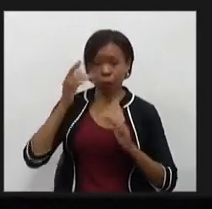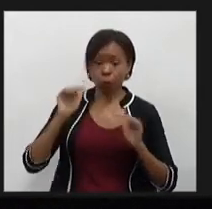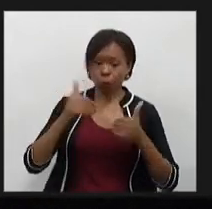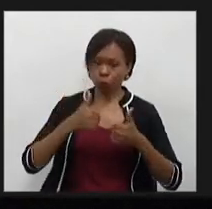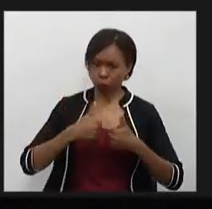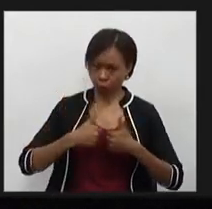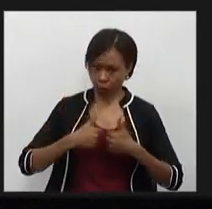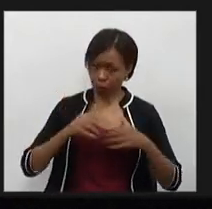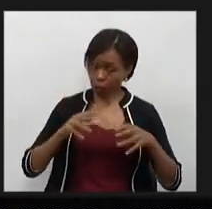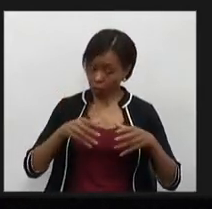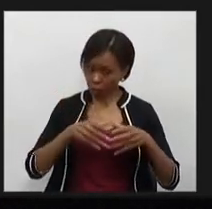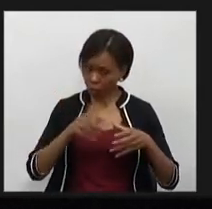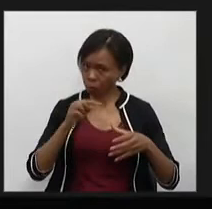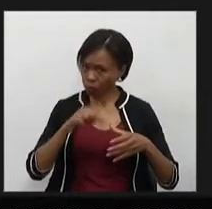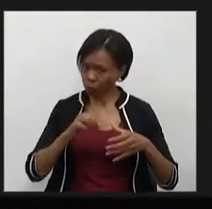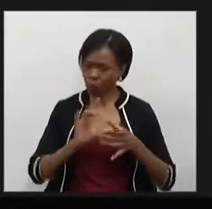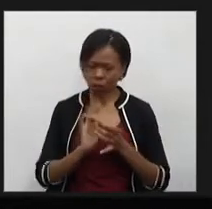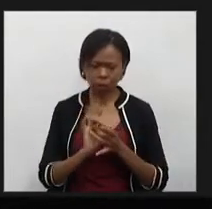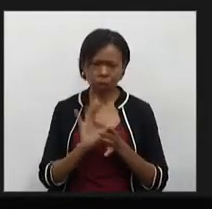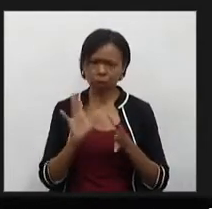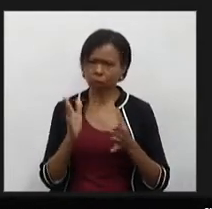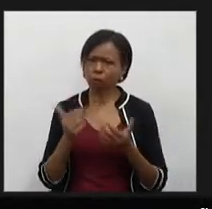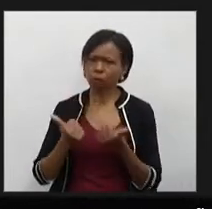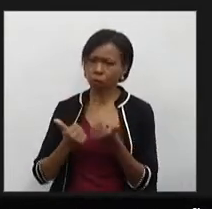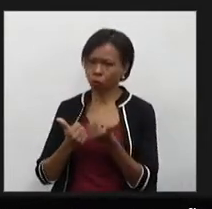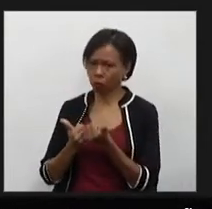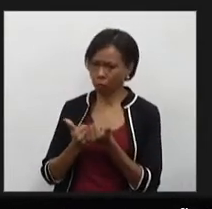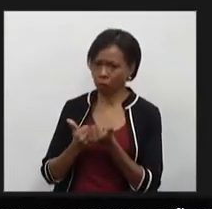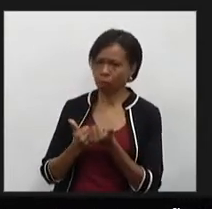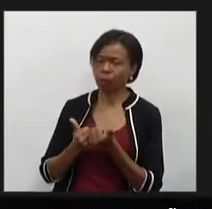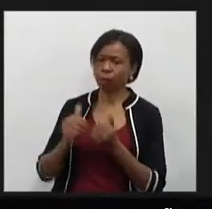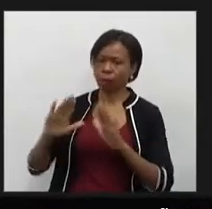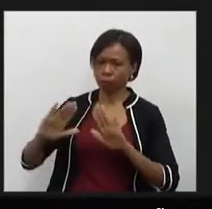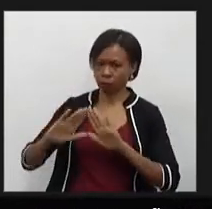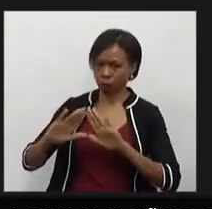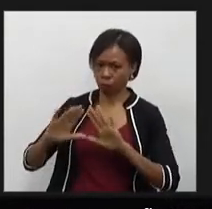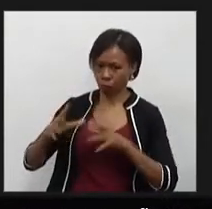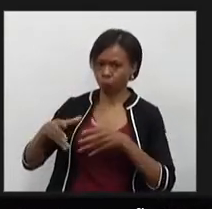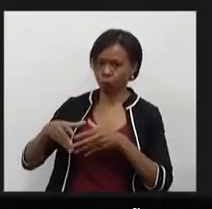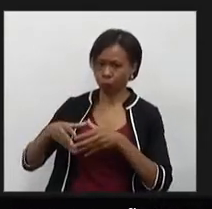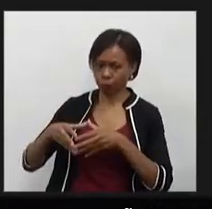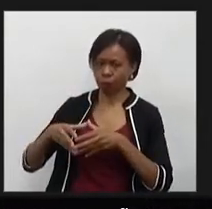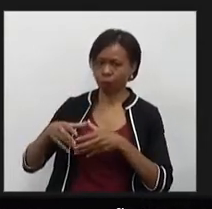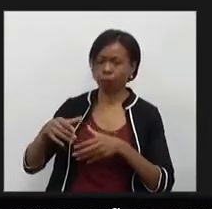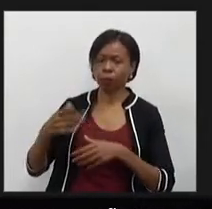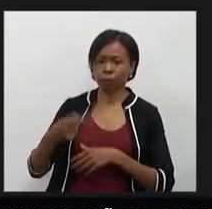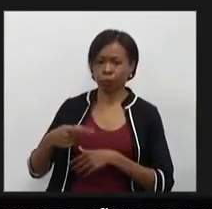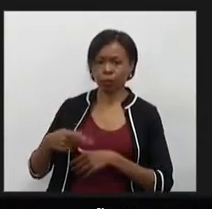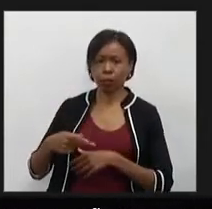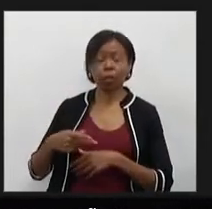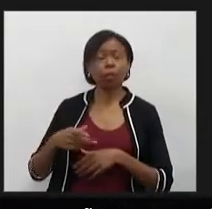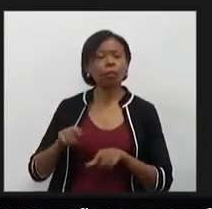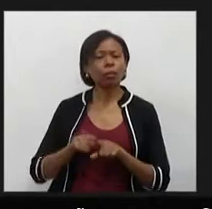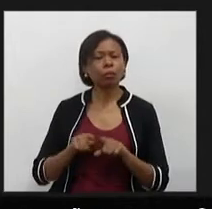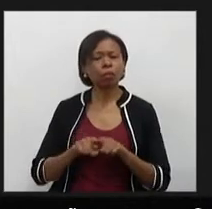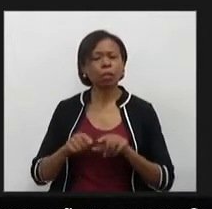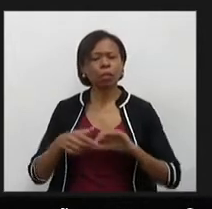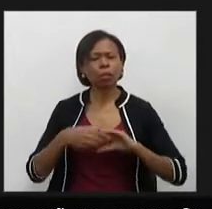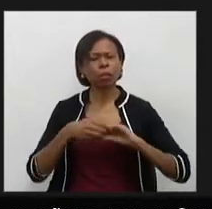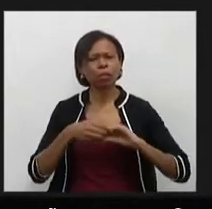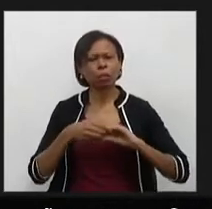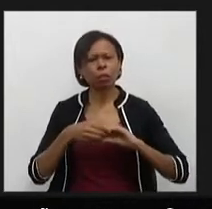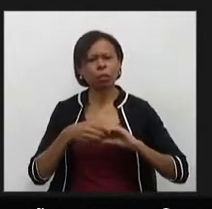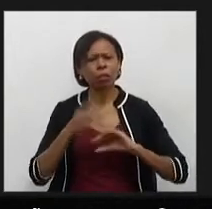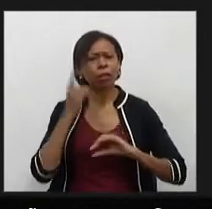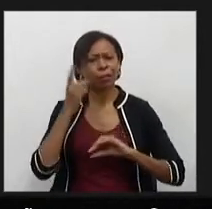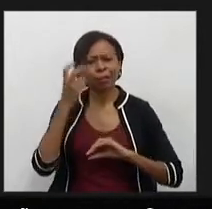inteiramente à disposição da Comissão da Assembleia Legislativa do Estado de Minas Gerais. Também eu esqueci de cumprimentar, né, o deputado